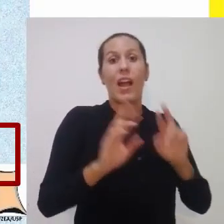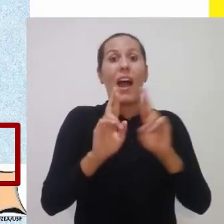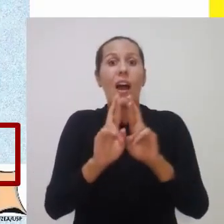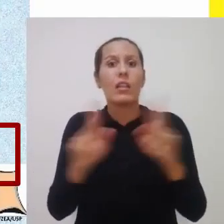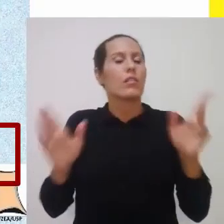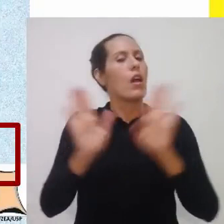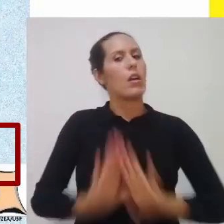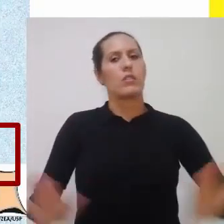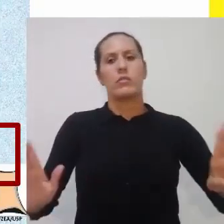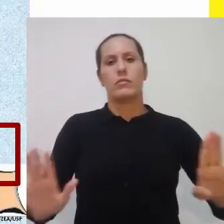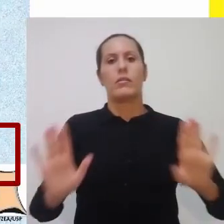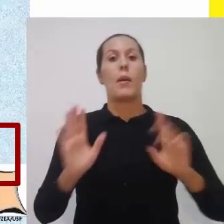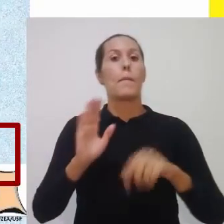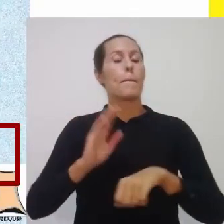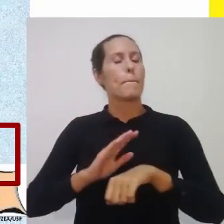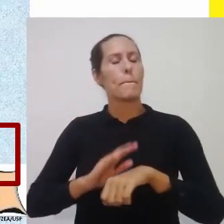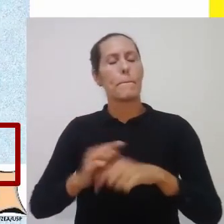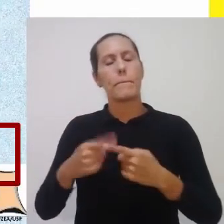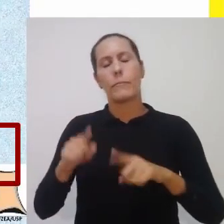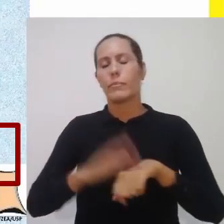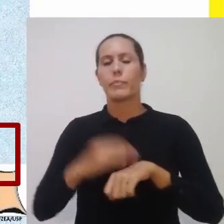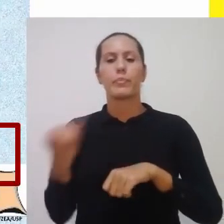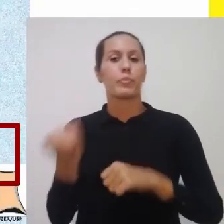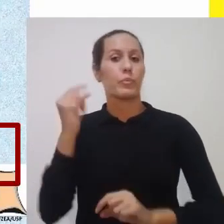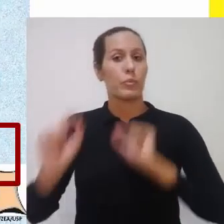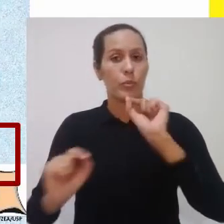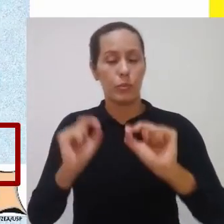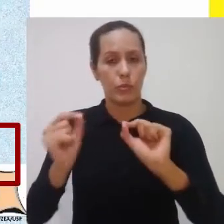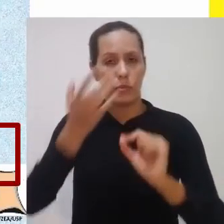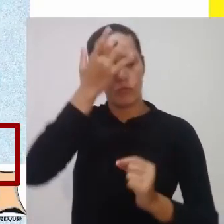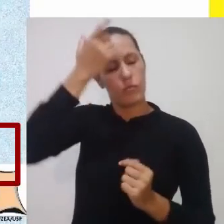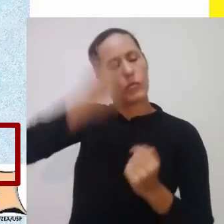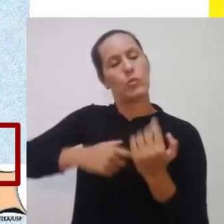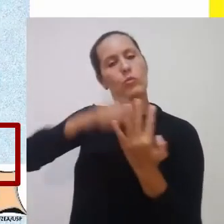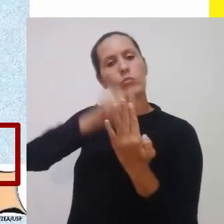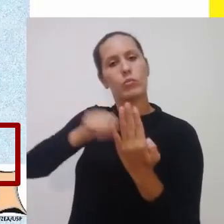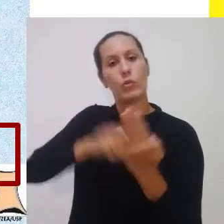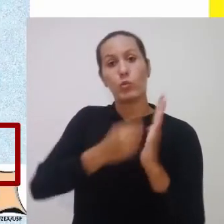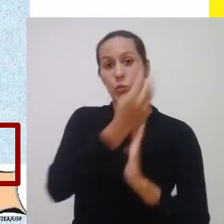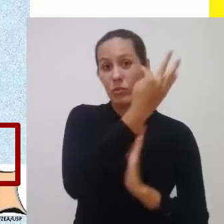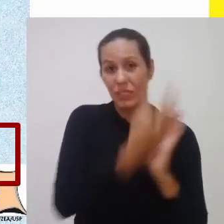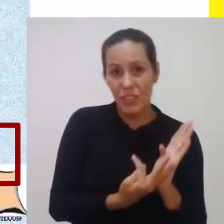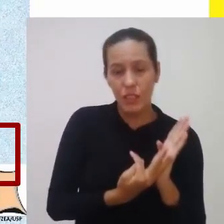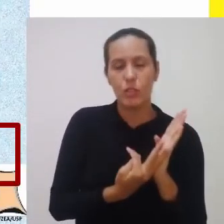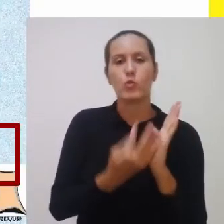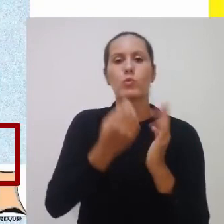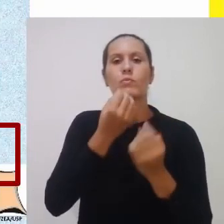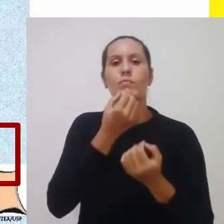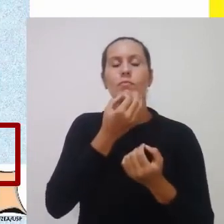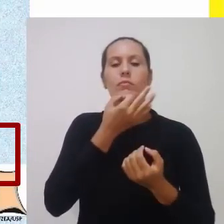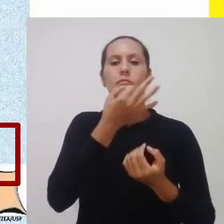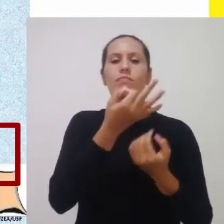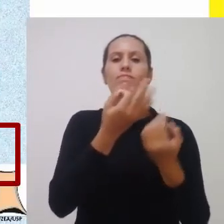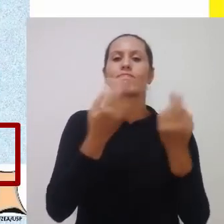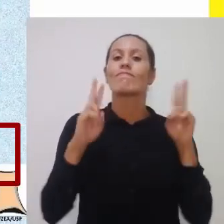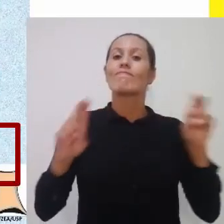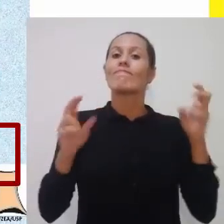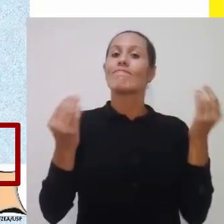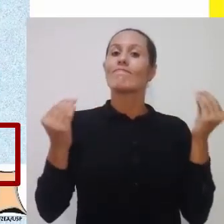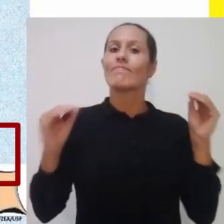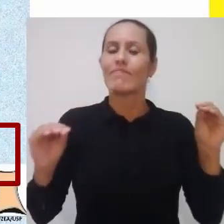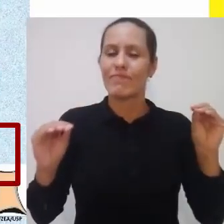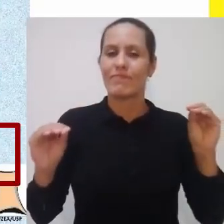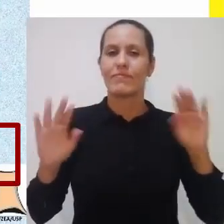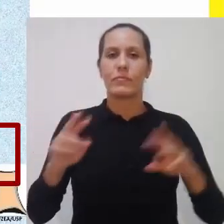diferença da direta é essa. Mas é importante que em ambas as citações o autor do texto seja citado. Por